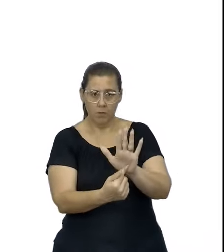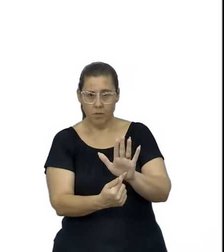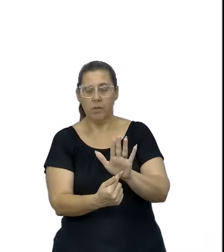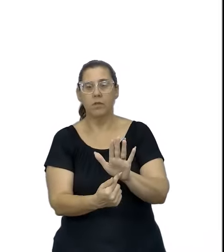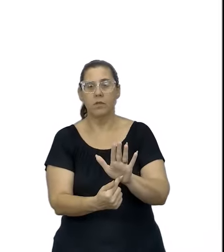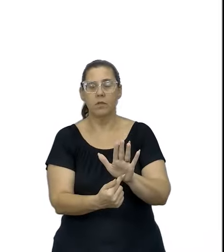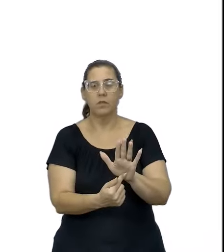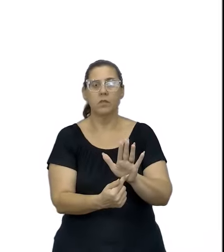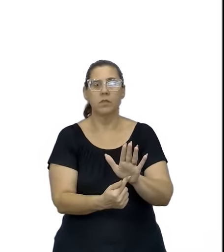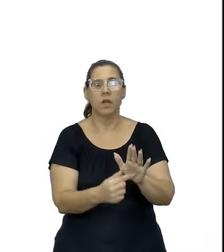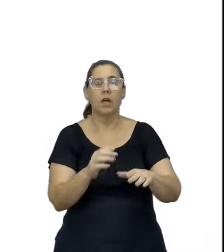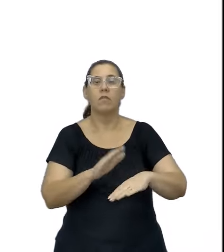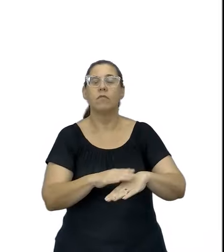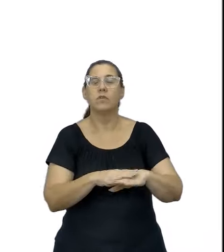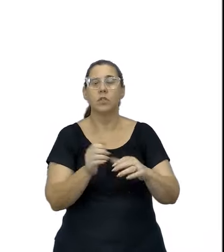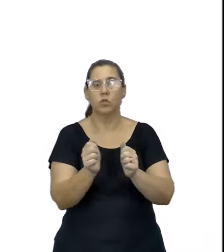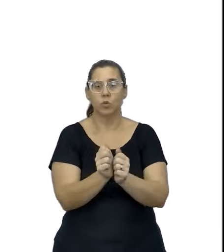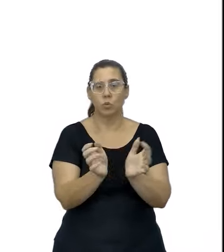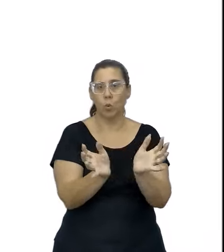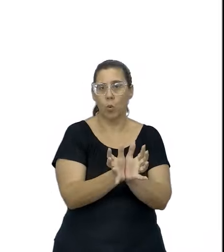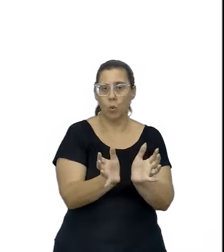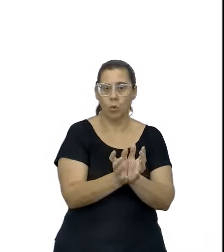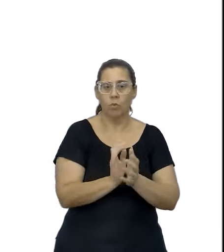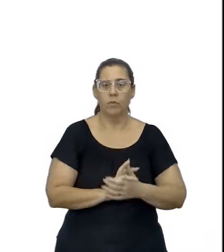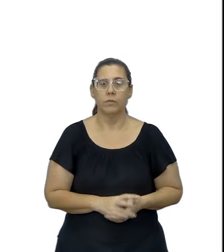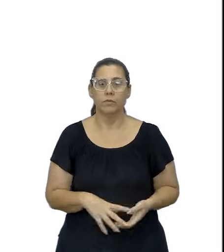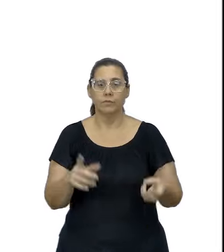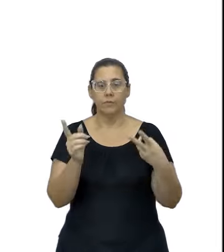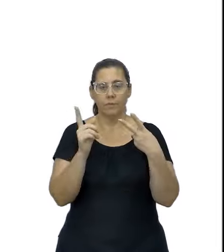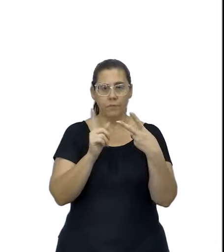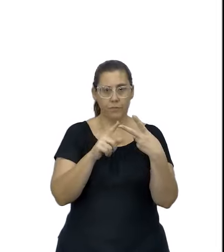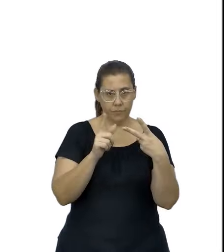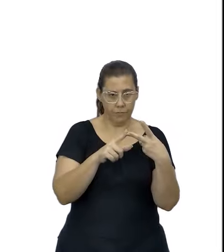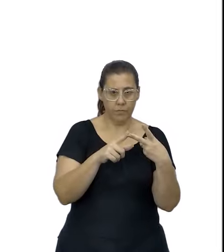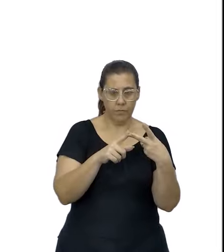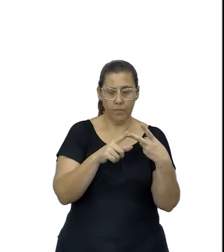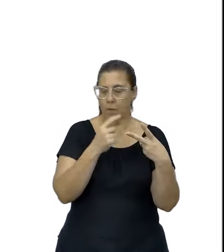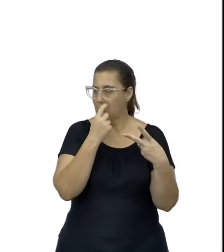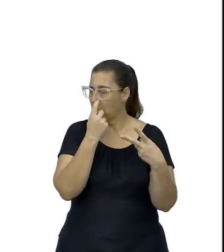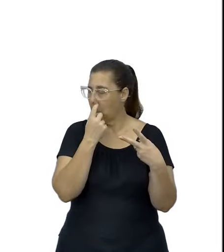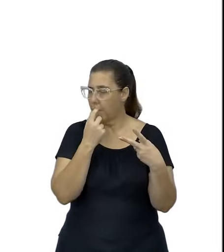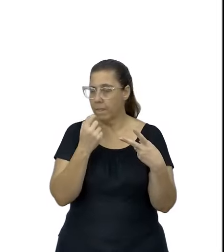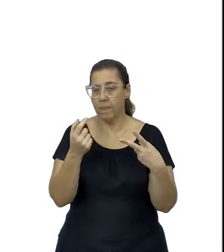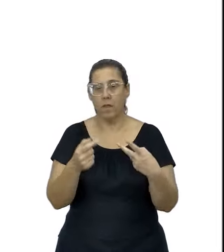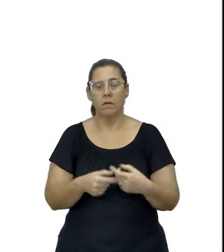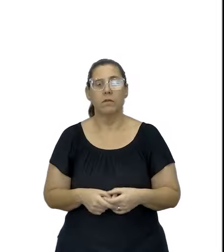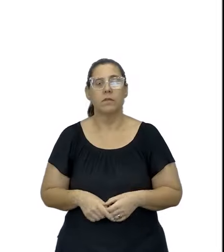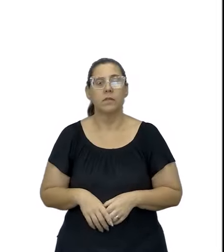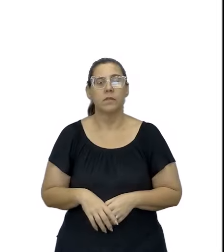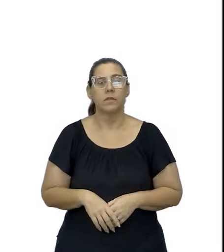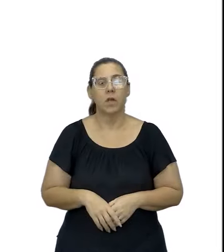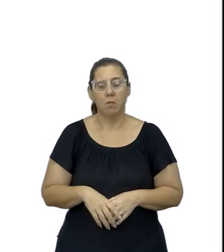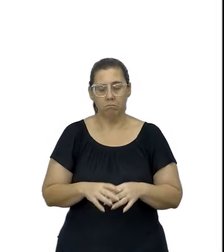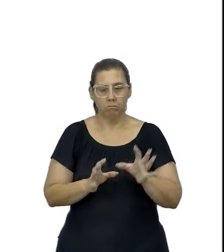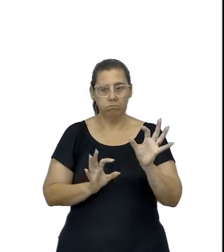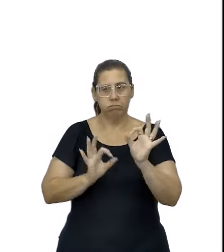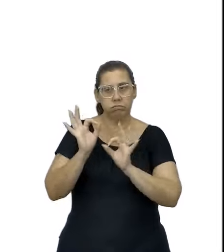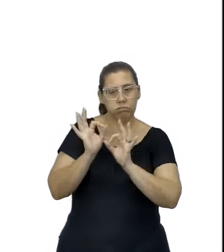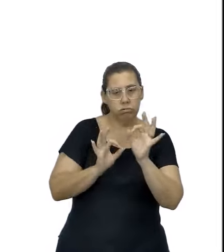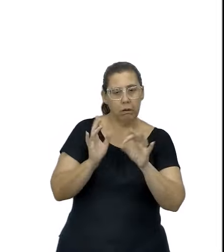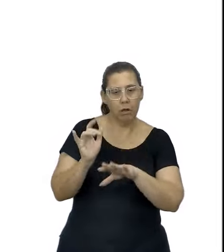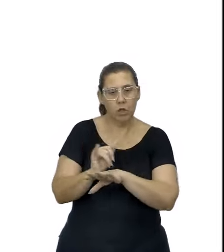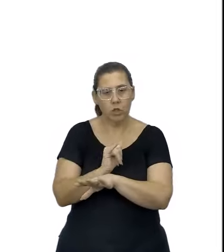para turmas de vocês. Outro ponto, baseados nesses dados das avaliações, planejar com a